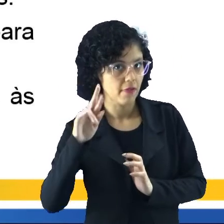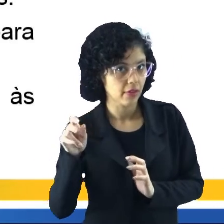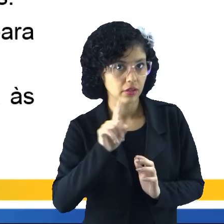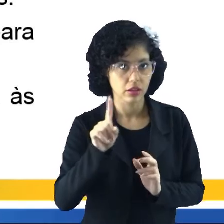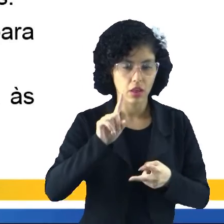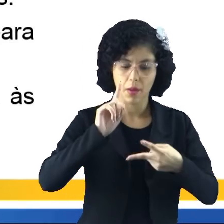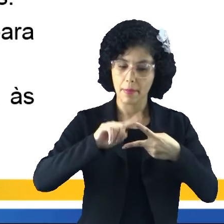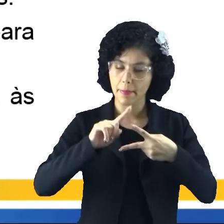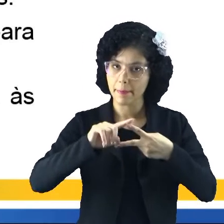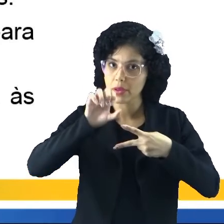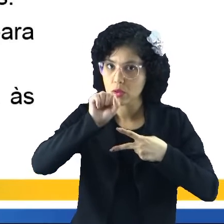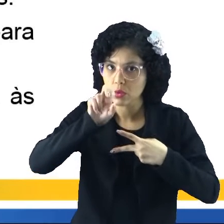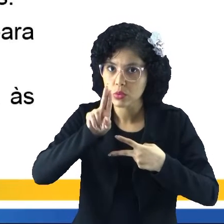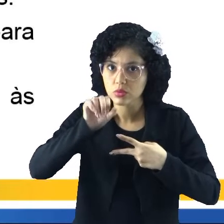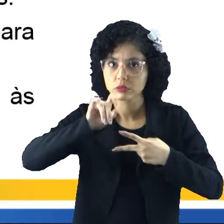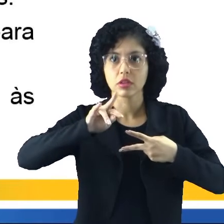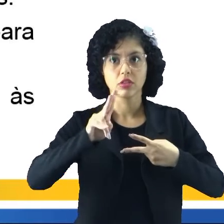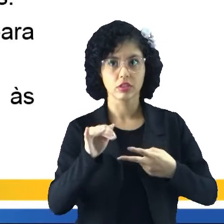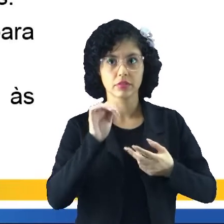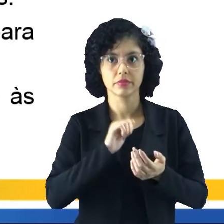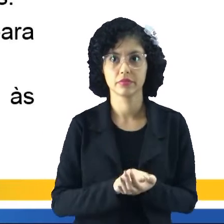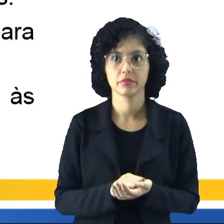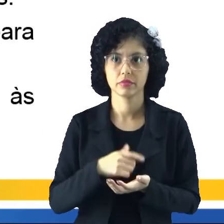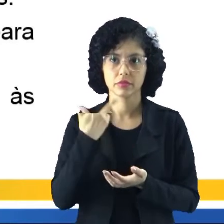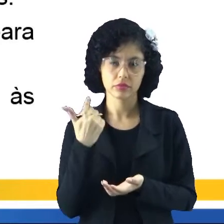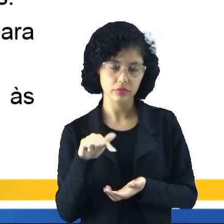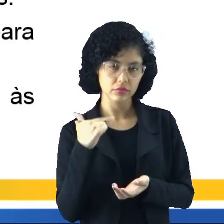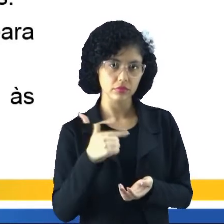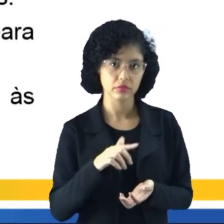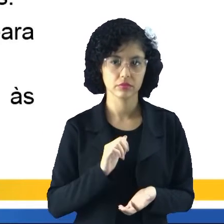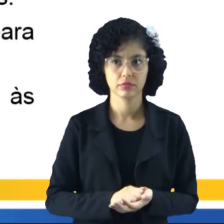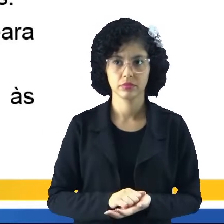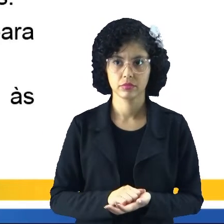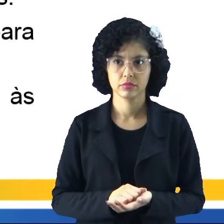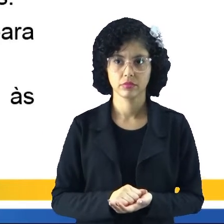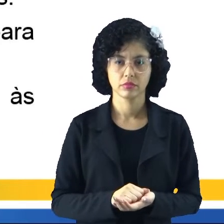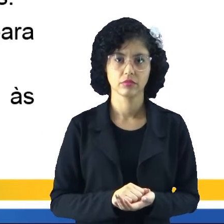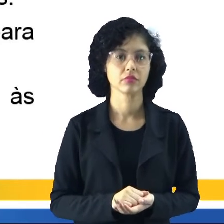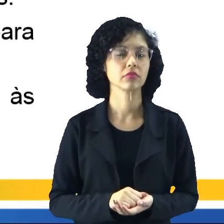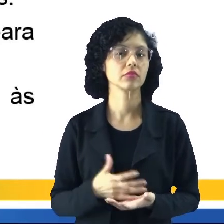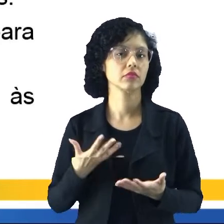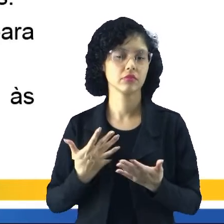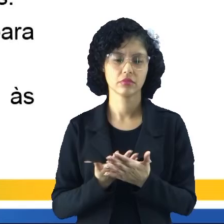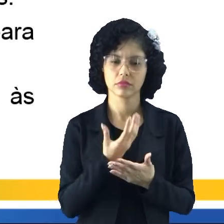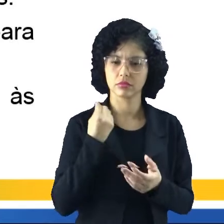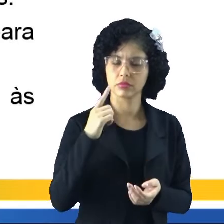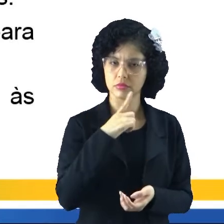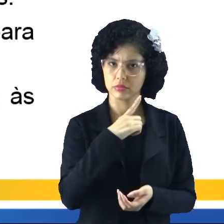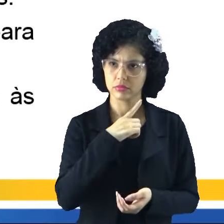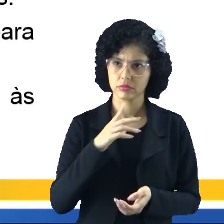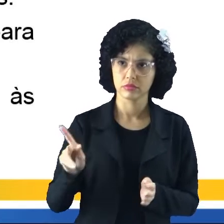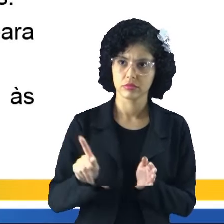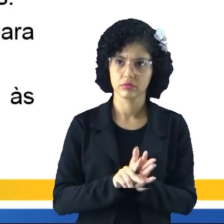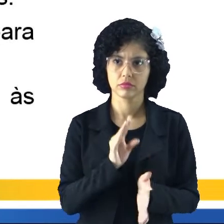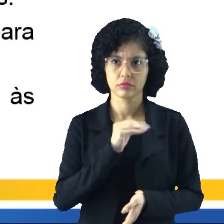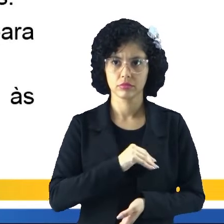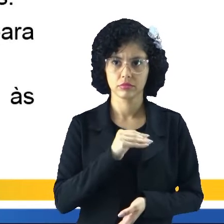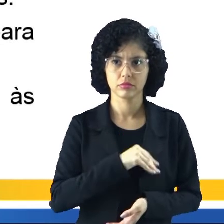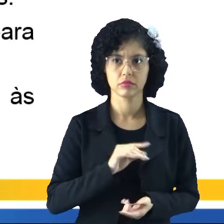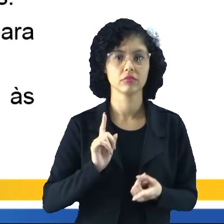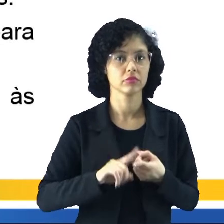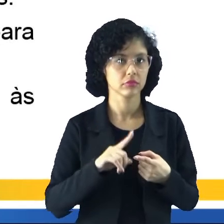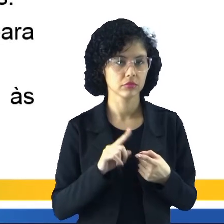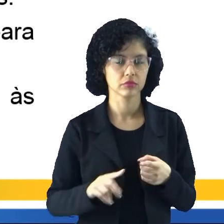para Susanita, né, não há essa questão de dependência, de interdependência, né, porque